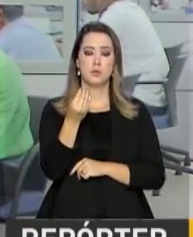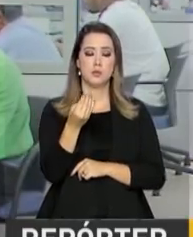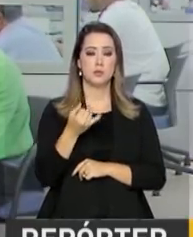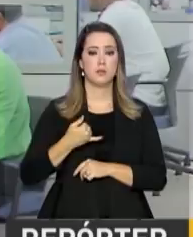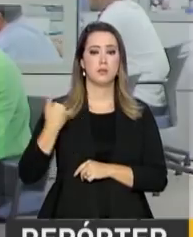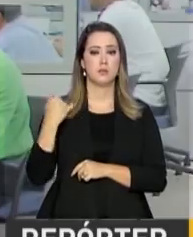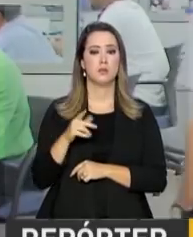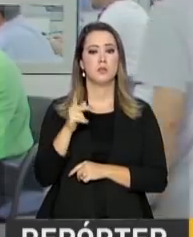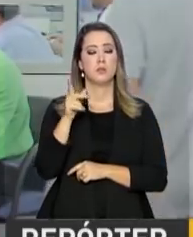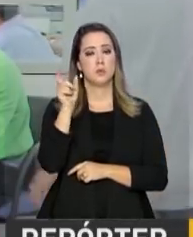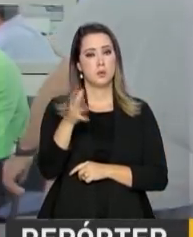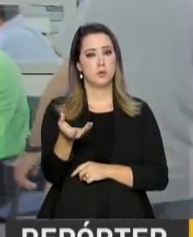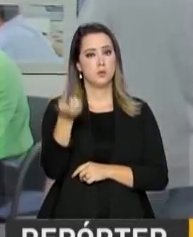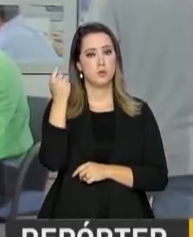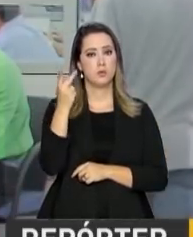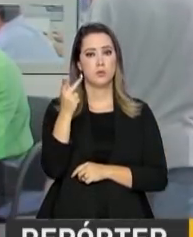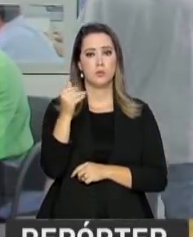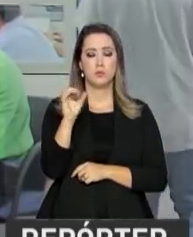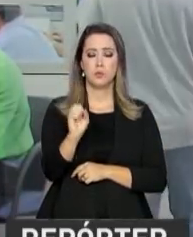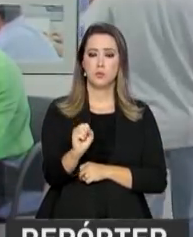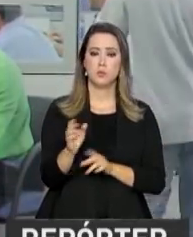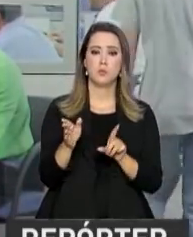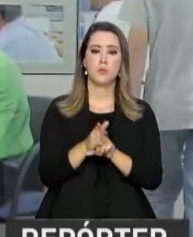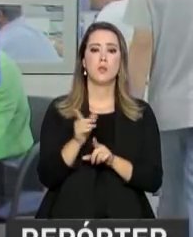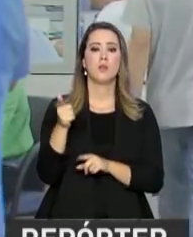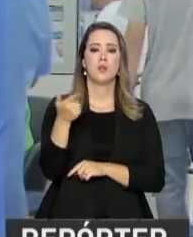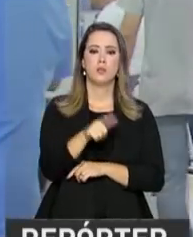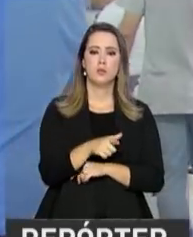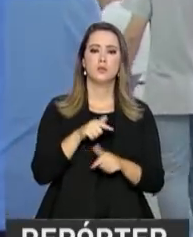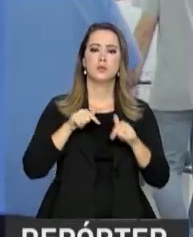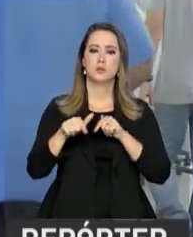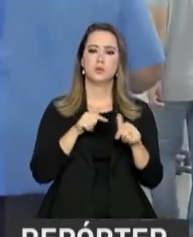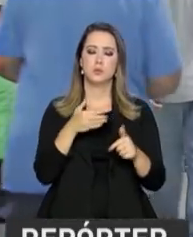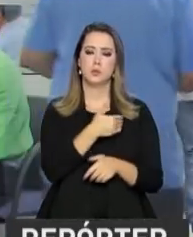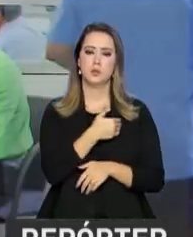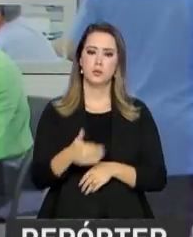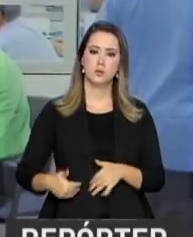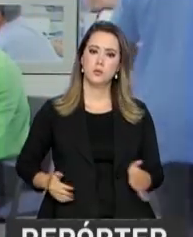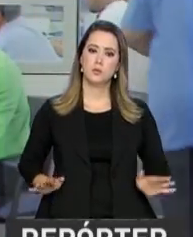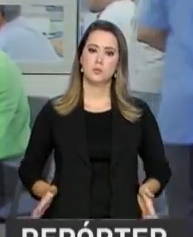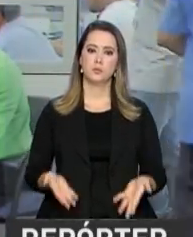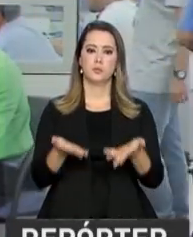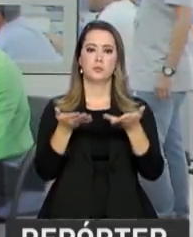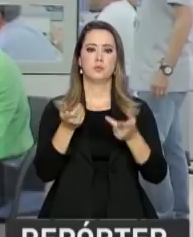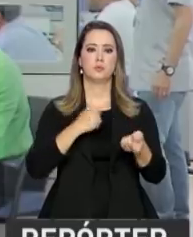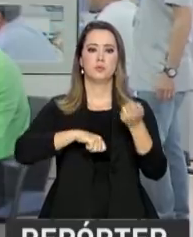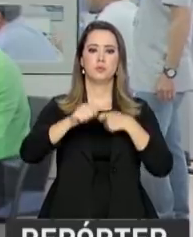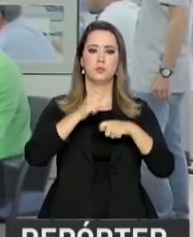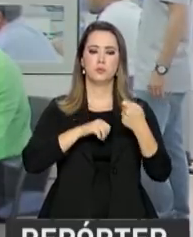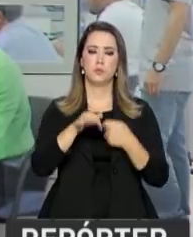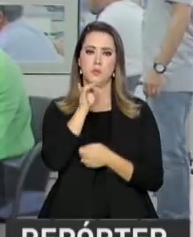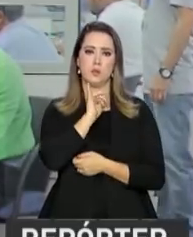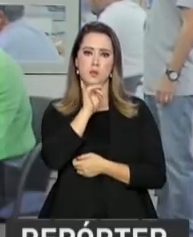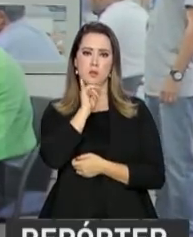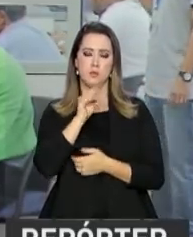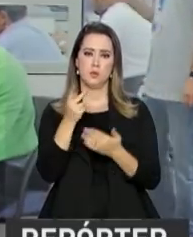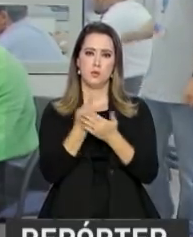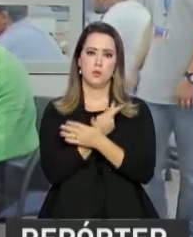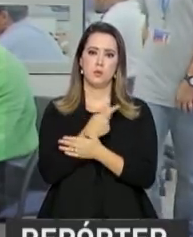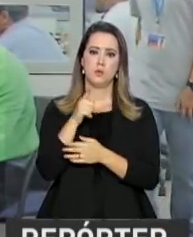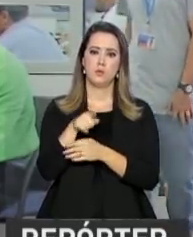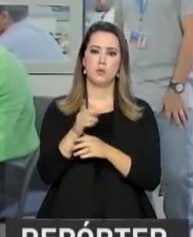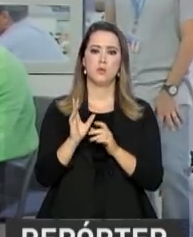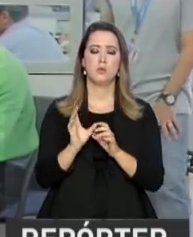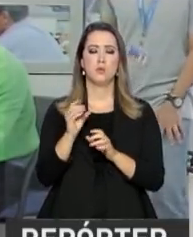cotistas do pis/pasep sacarem o recurso é mais uma medida do governo para impulsionar a economia a exemplo do que ocorreu com as contas